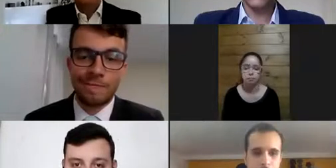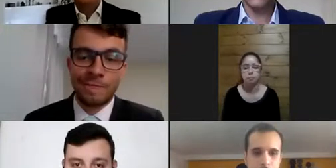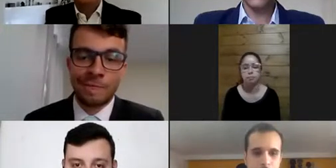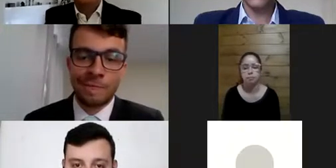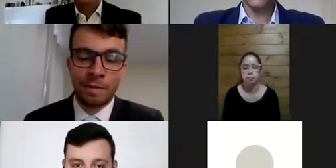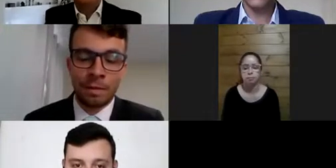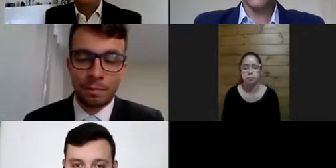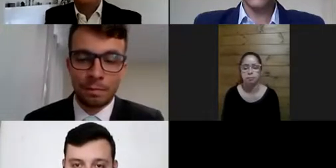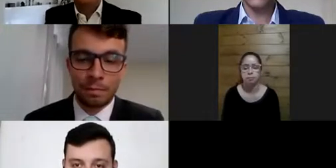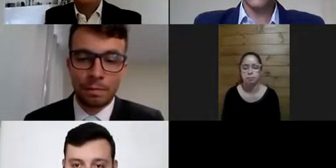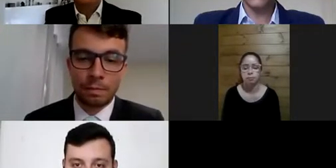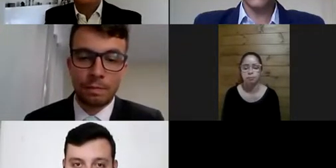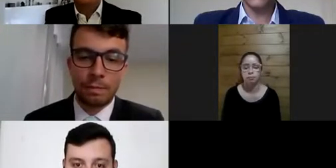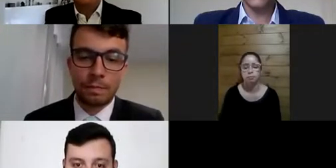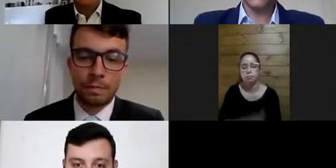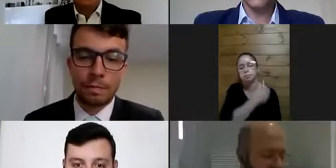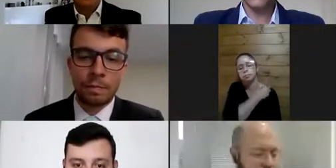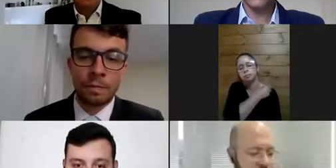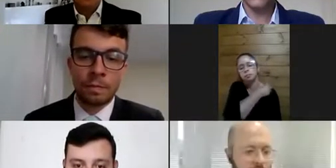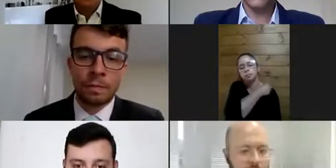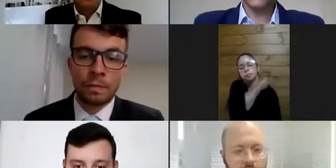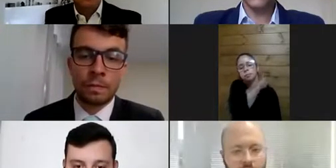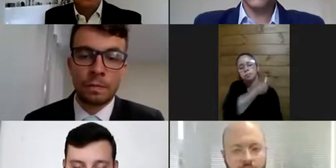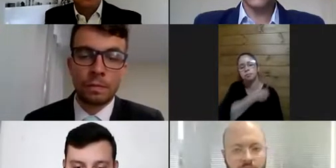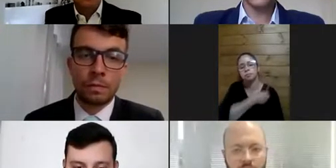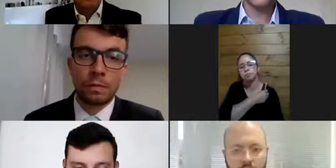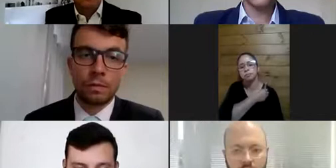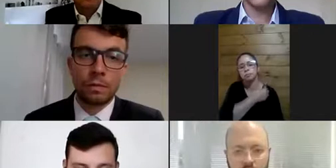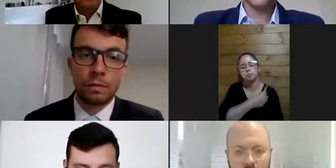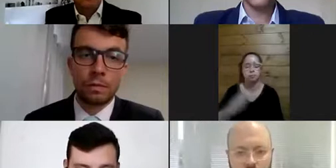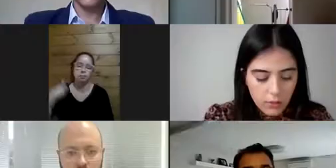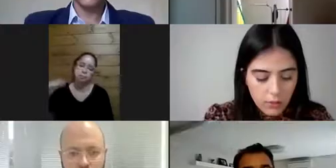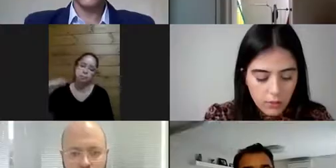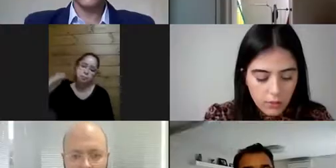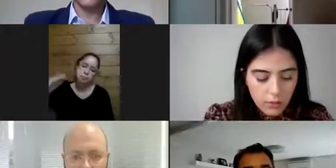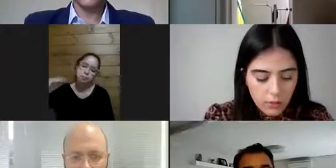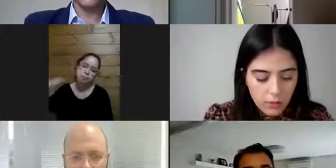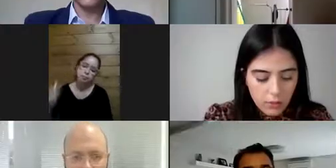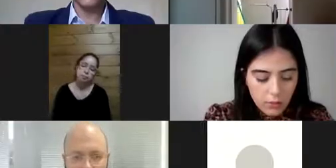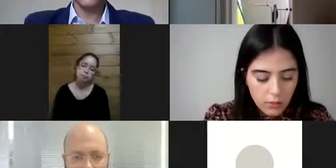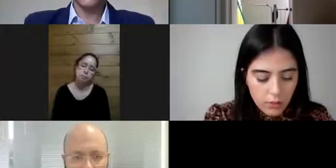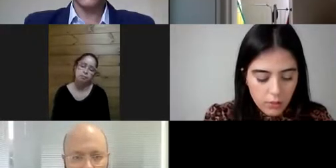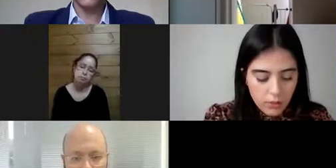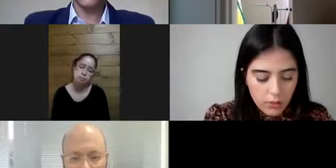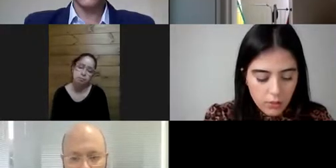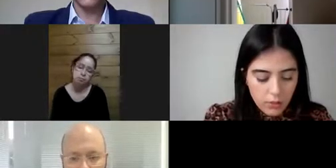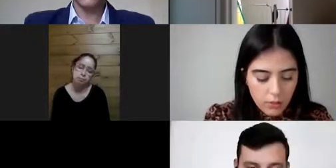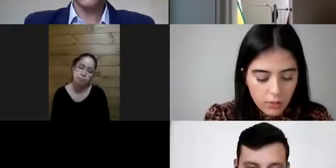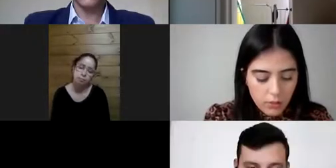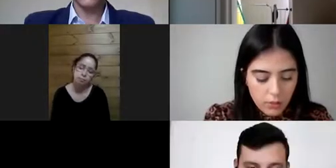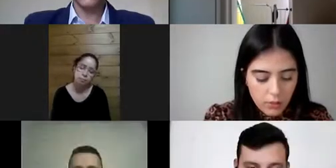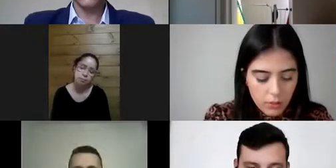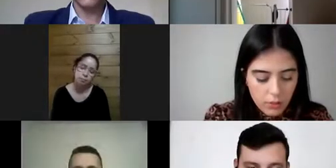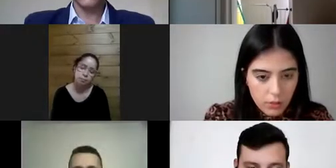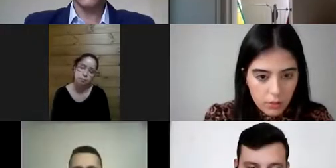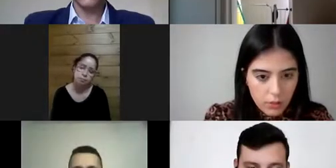Quero cumprimentar o presidente Renato Boabaide, da Associação dos Advogados Criminalistas de Santa Catarina, aqui representado